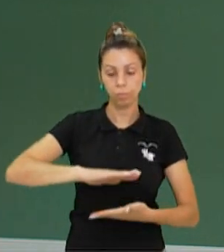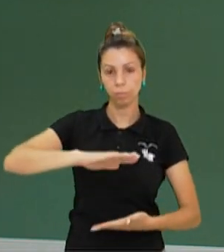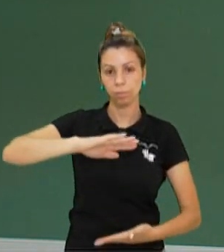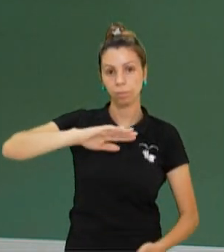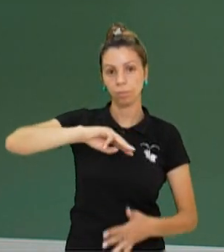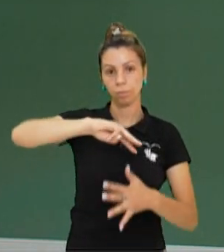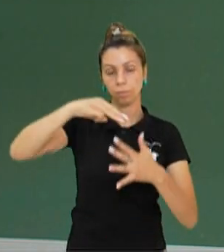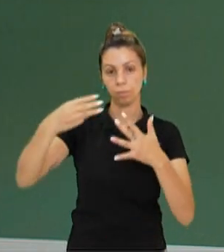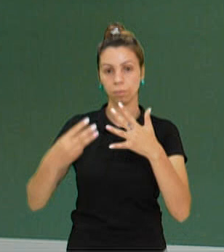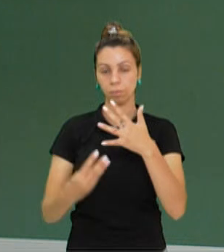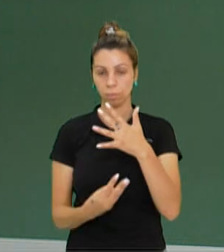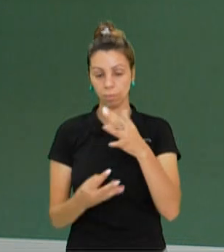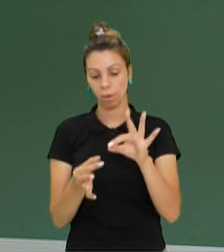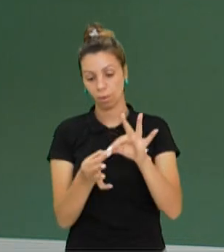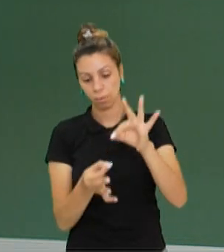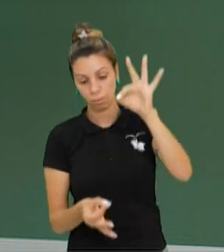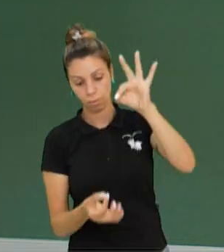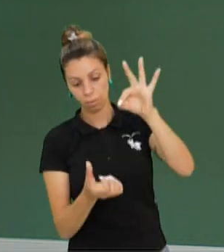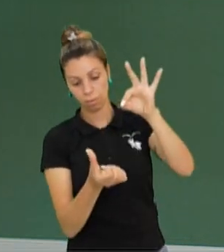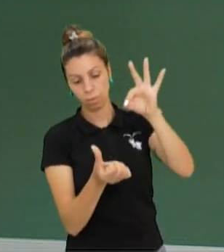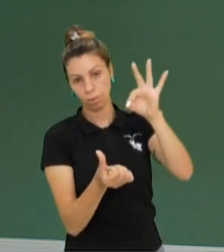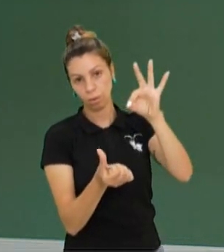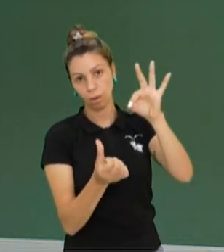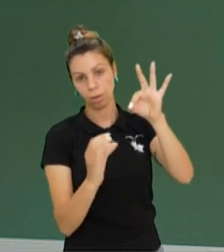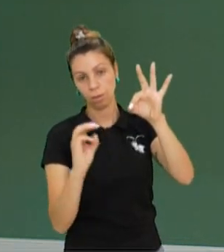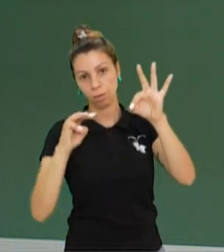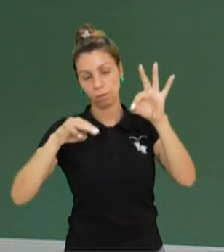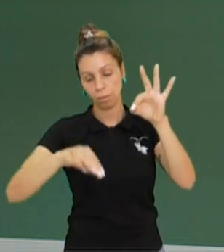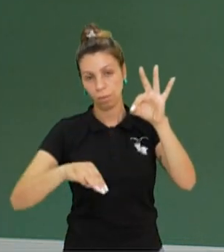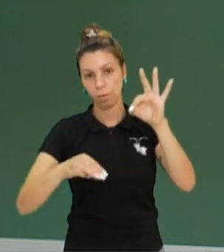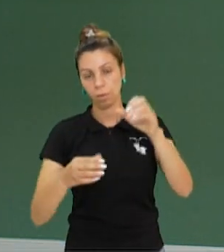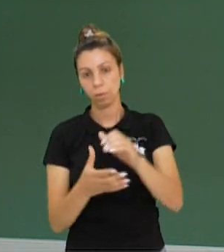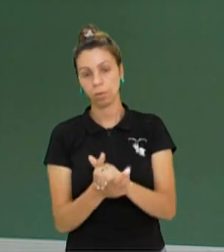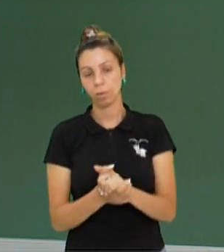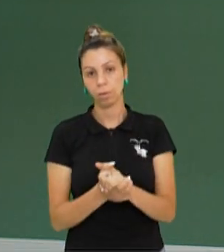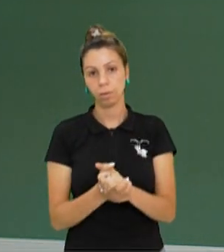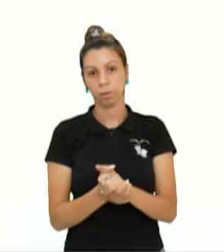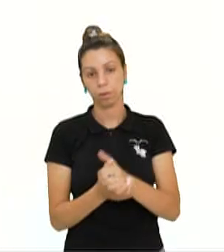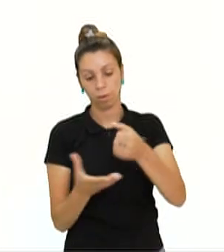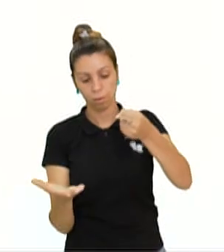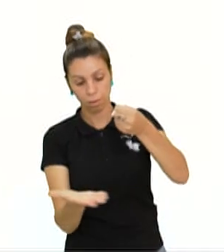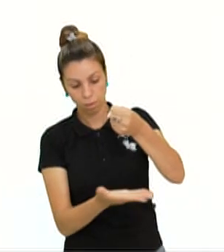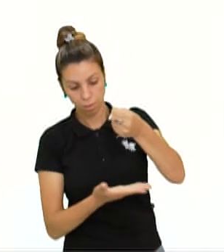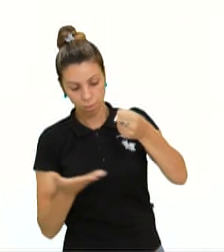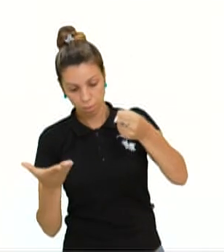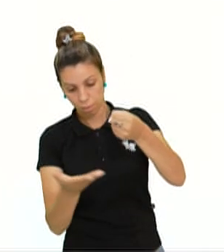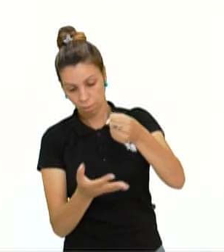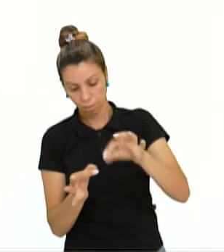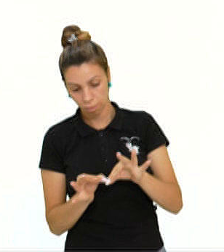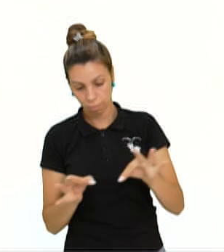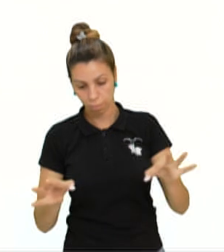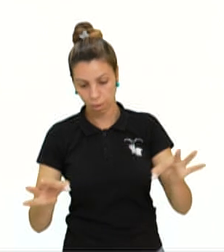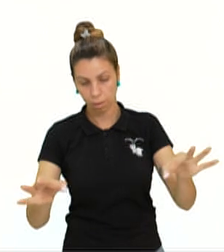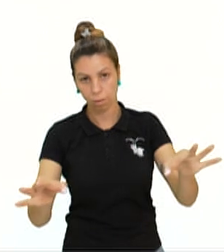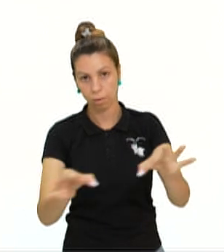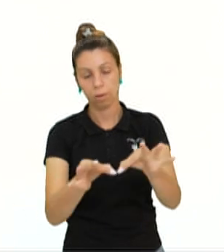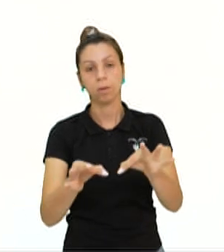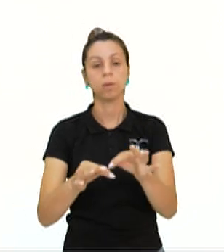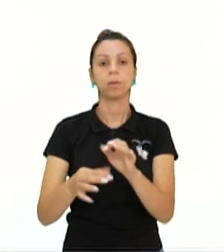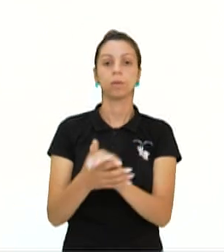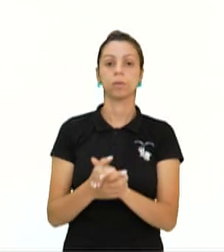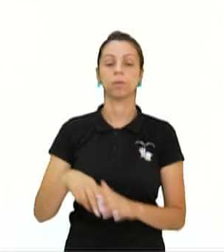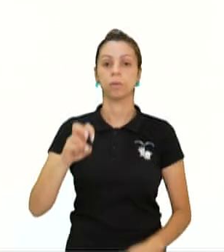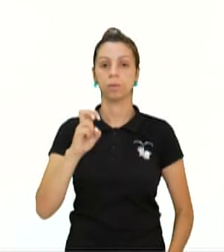com 6 centímetros de altura, cuja aresta da base tem como contorno um hexágono regular,